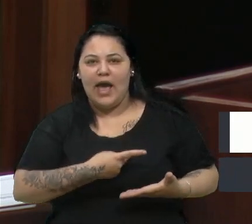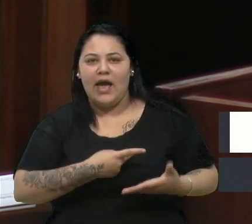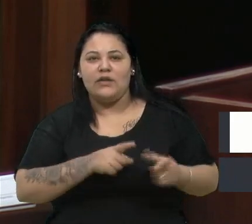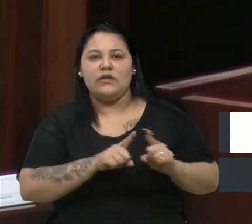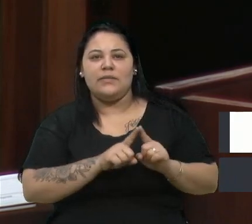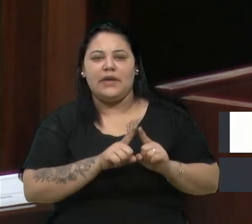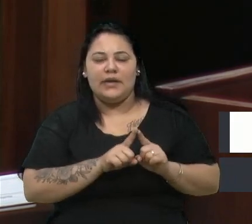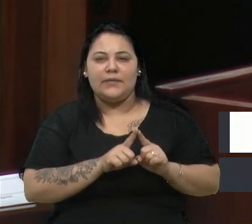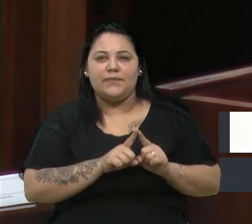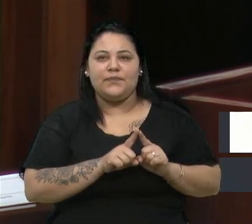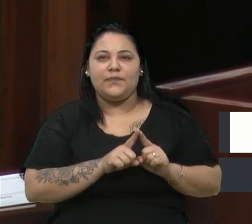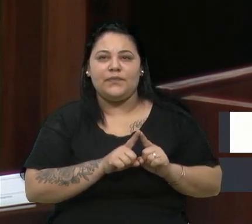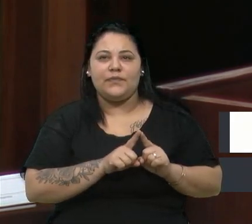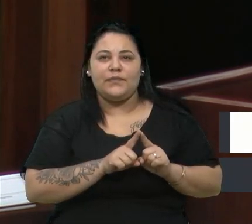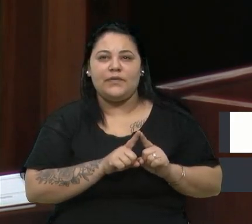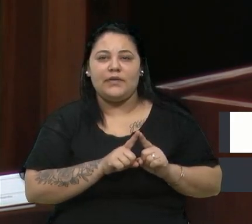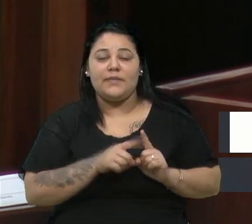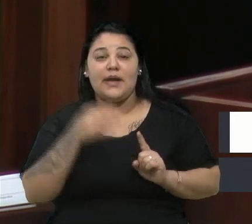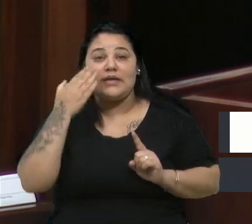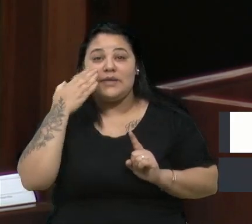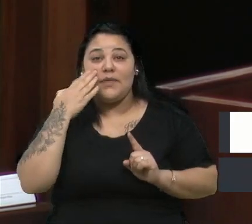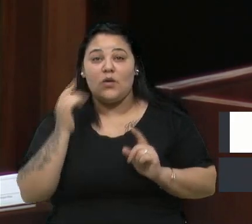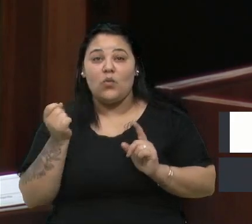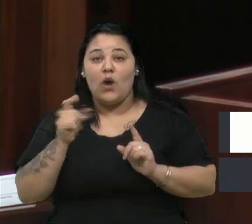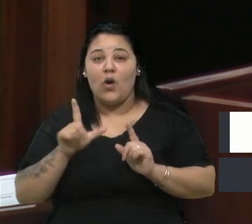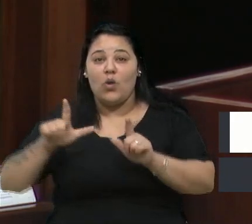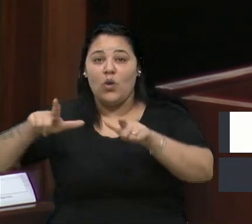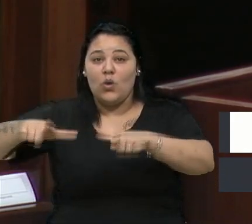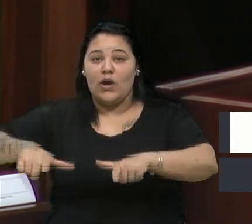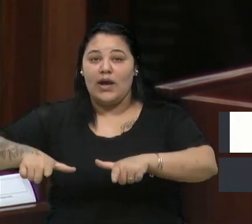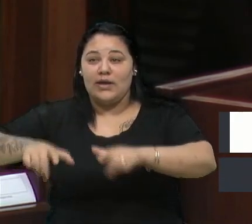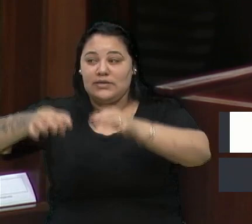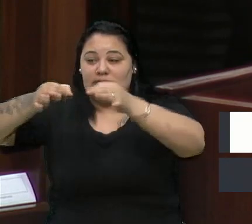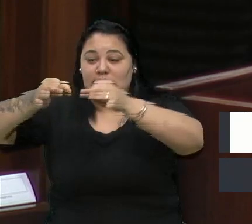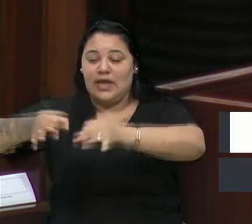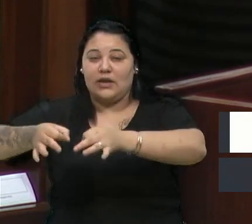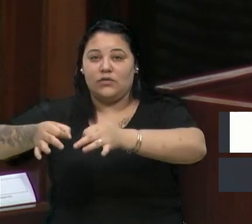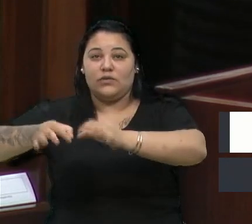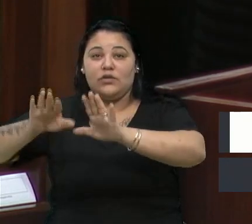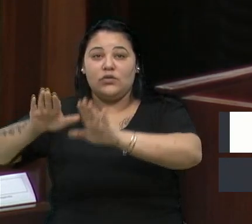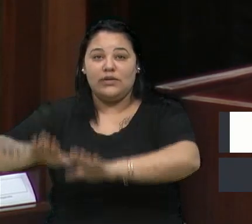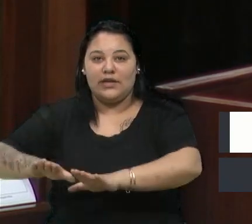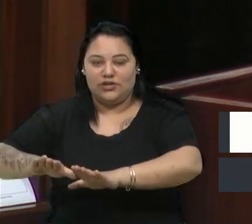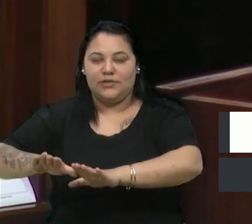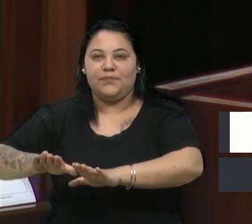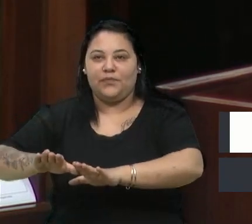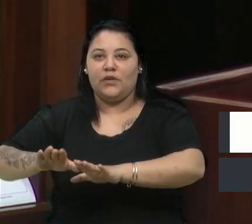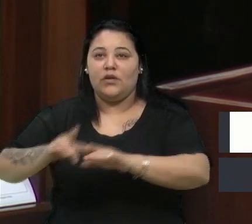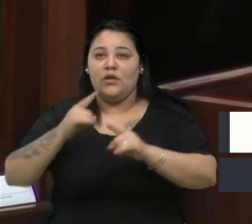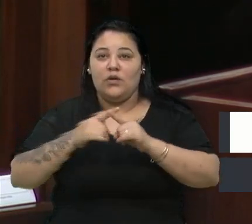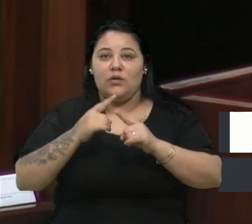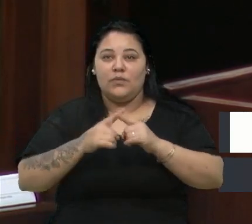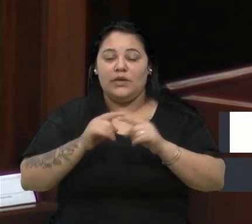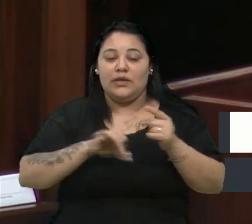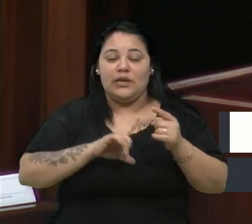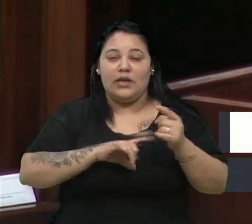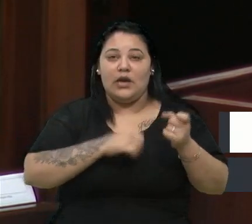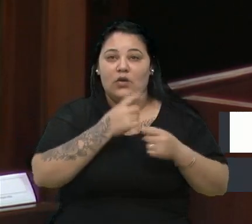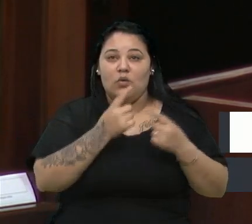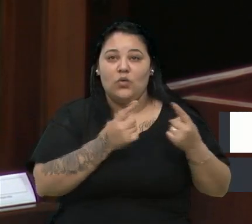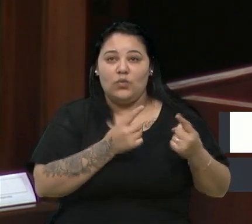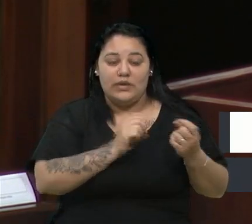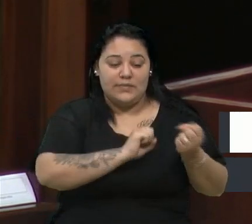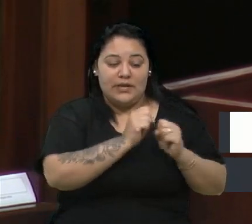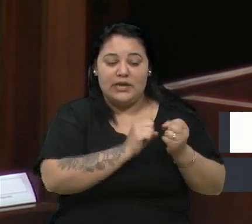e destinação final dos animais silvestres recolhidos ou apreendidos pelos